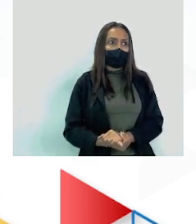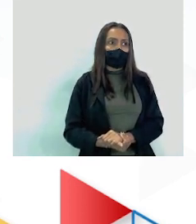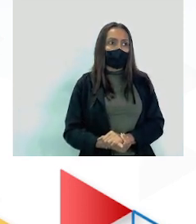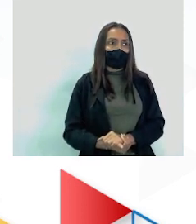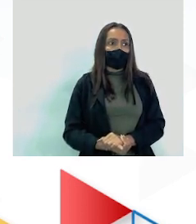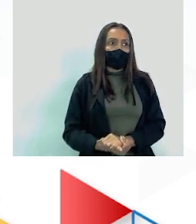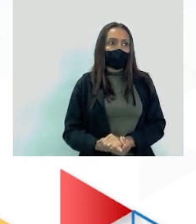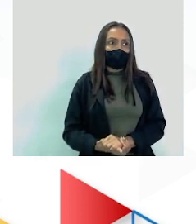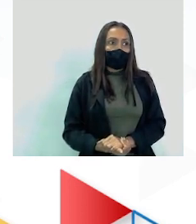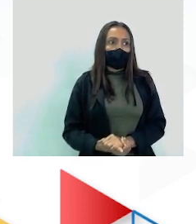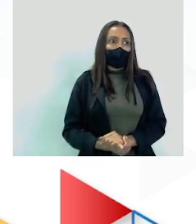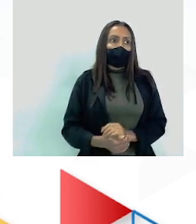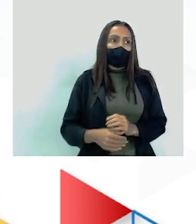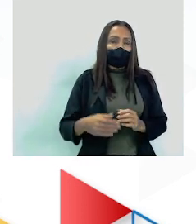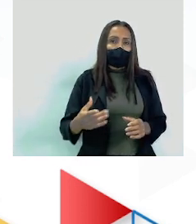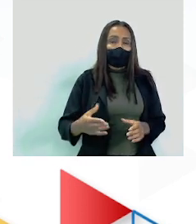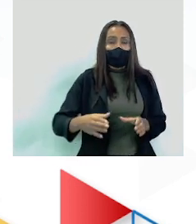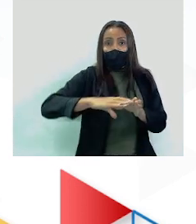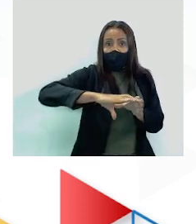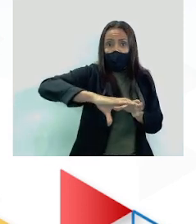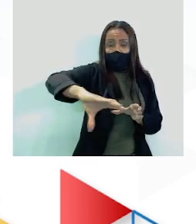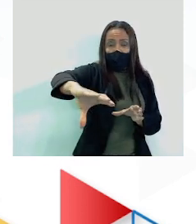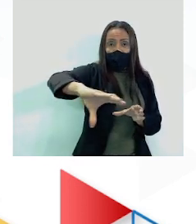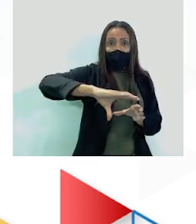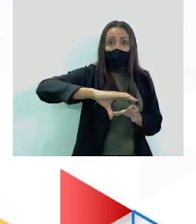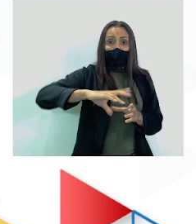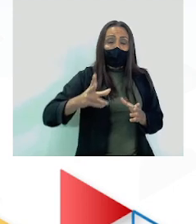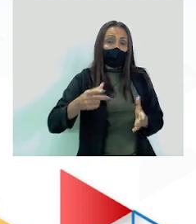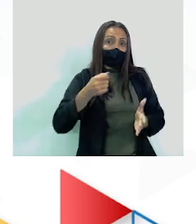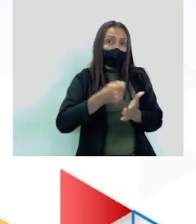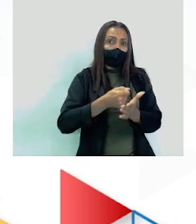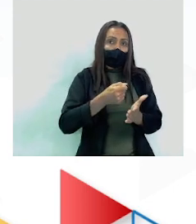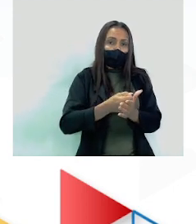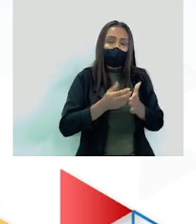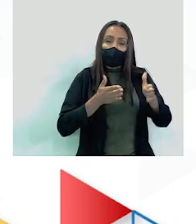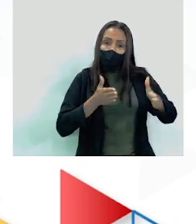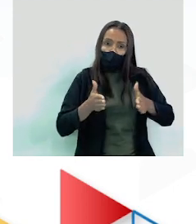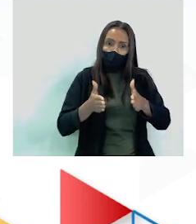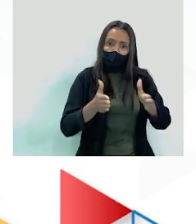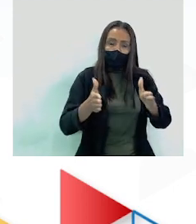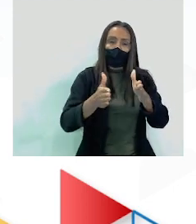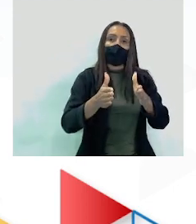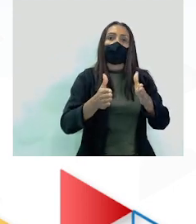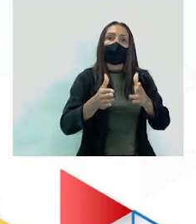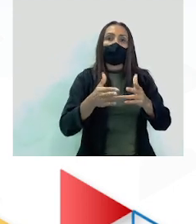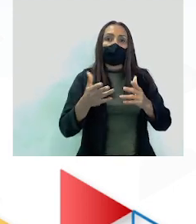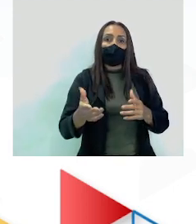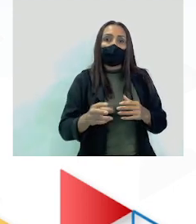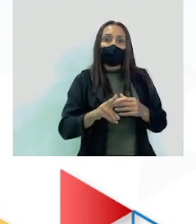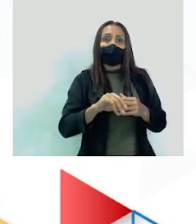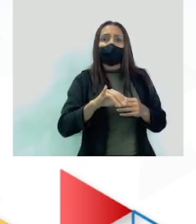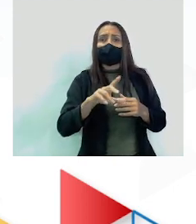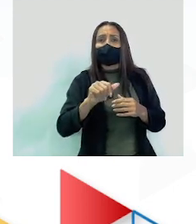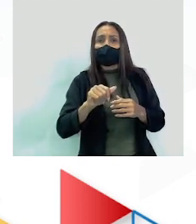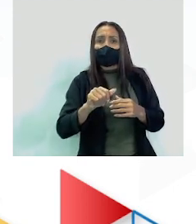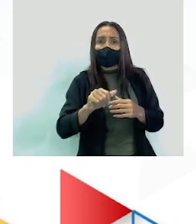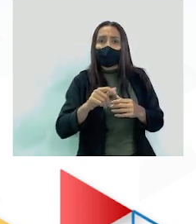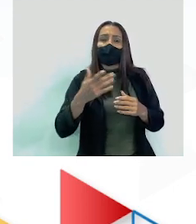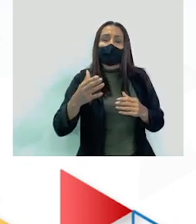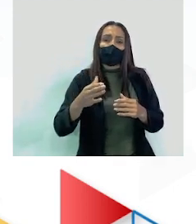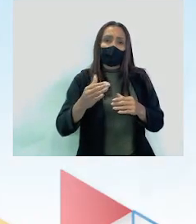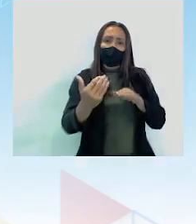Uma trilha linear de travessia, quando você é obrigado a passar literalmente por algum lugar, uma vila, né, uma